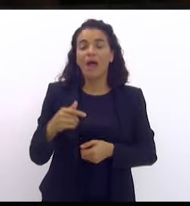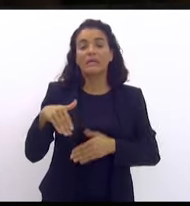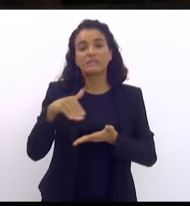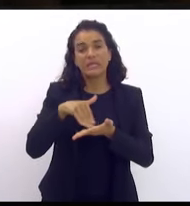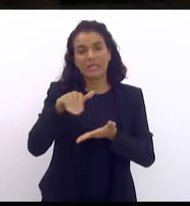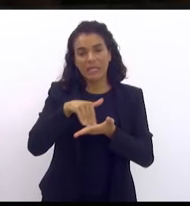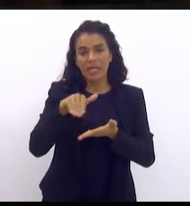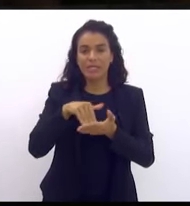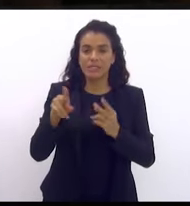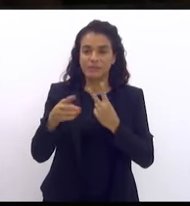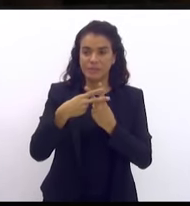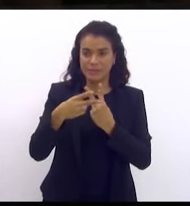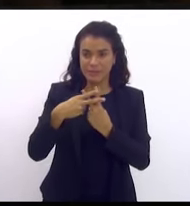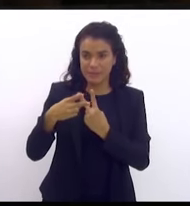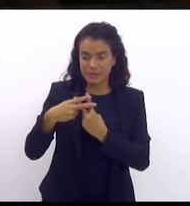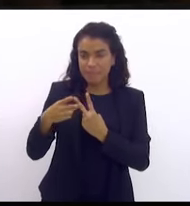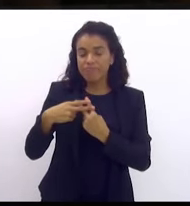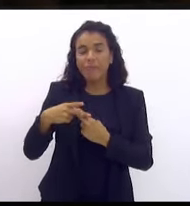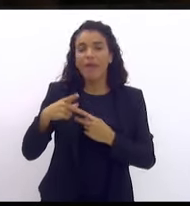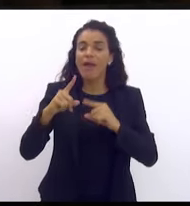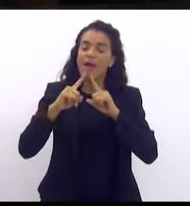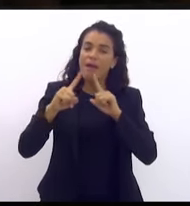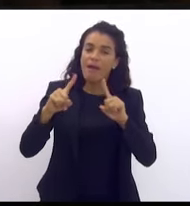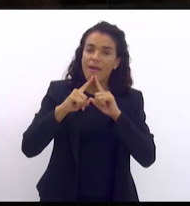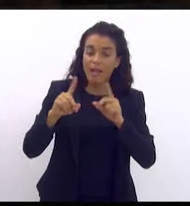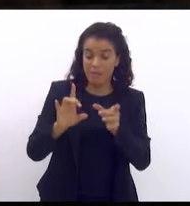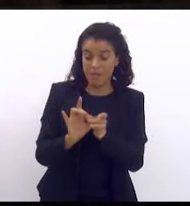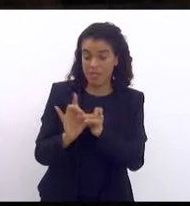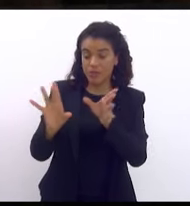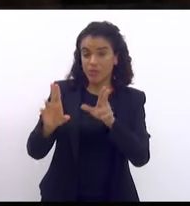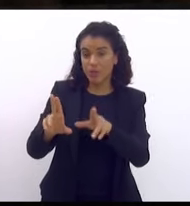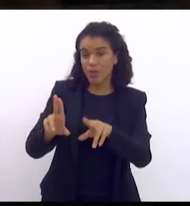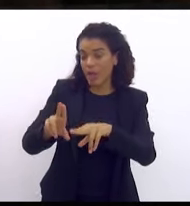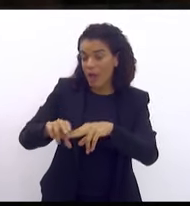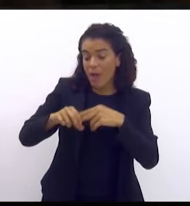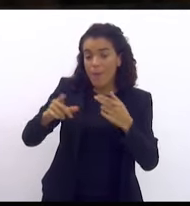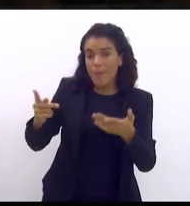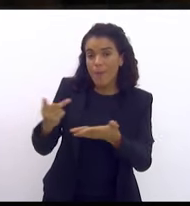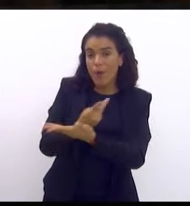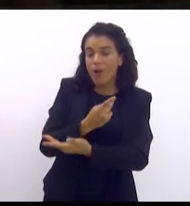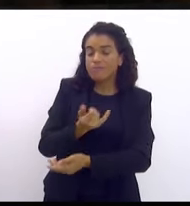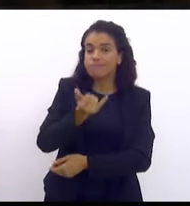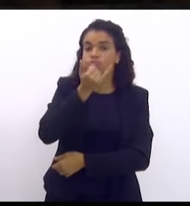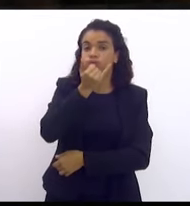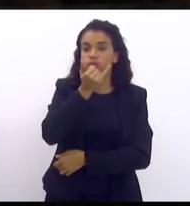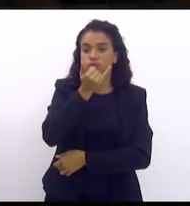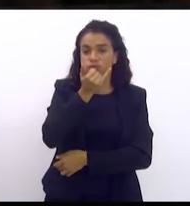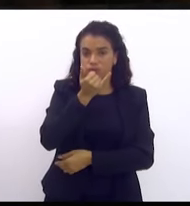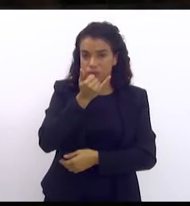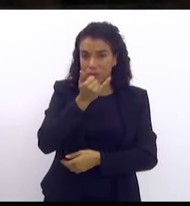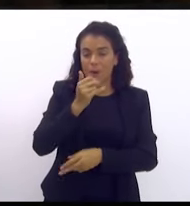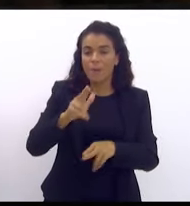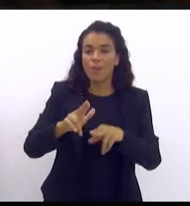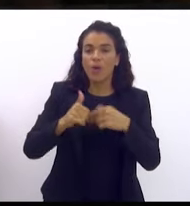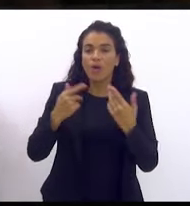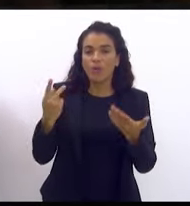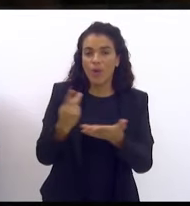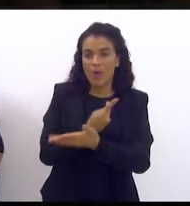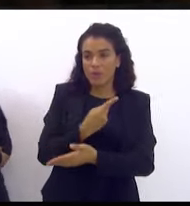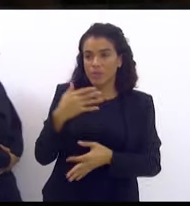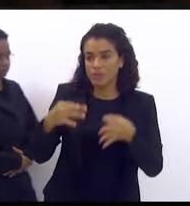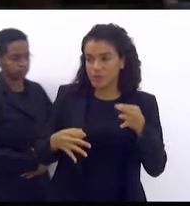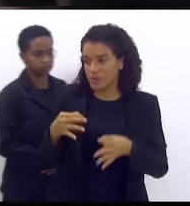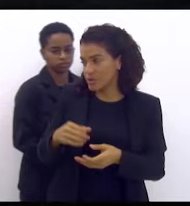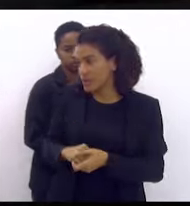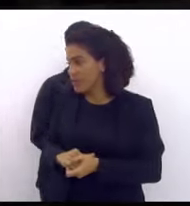Administração Penitenciária, alega que a soltura teria ocorrido por engano, devido a um erro da